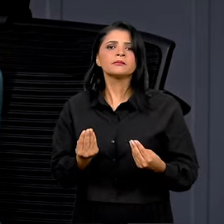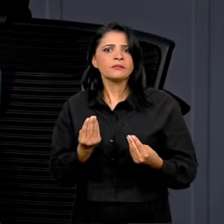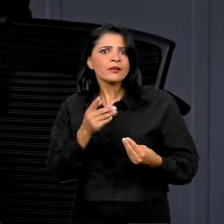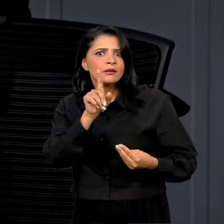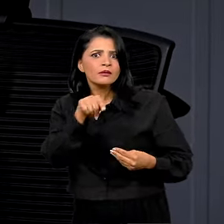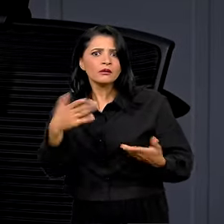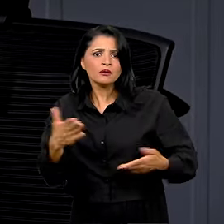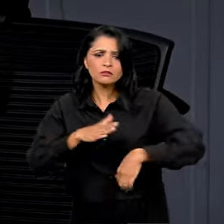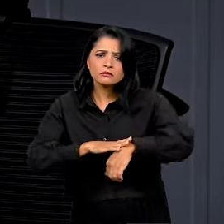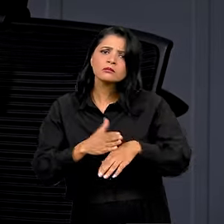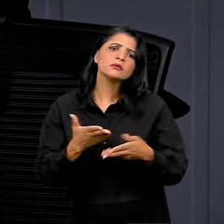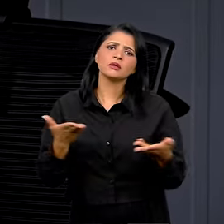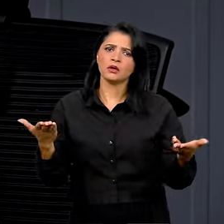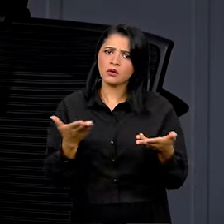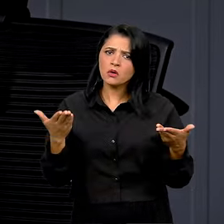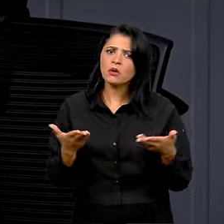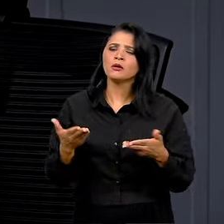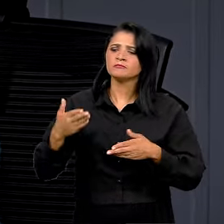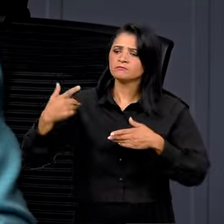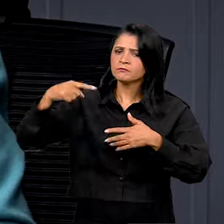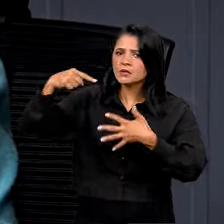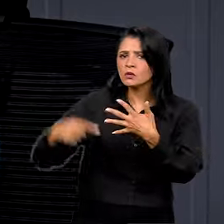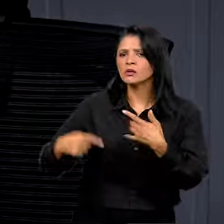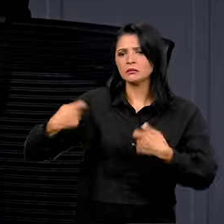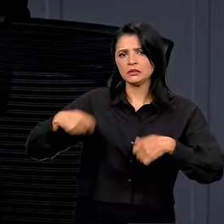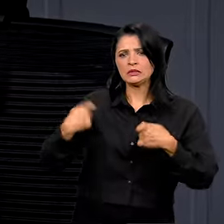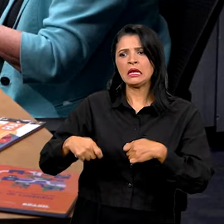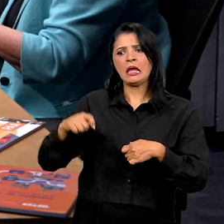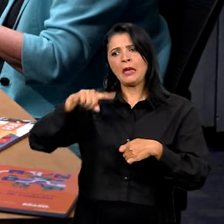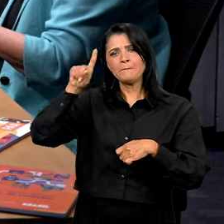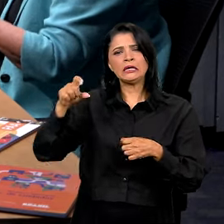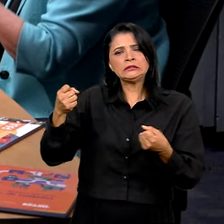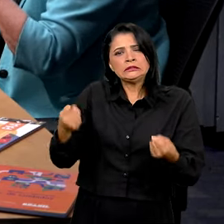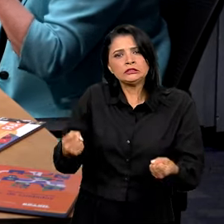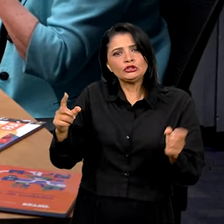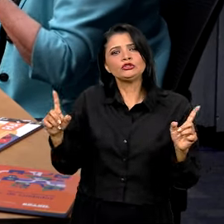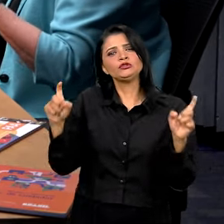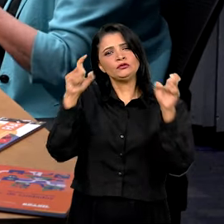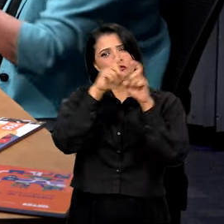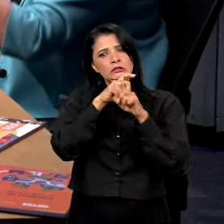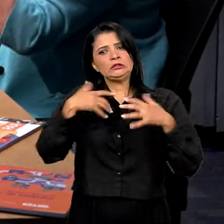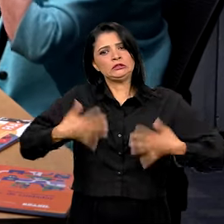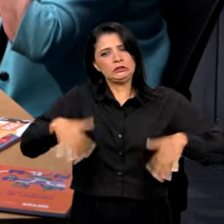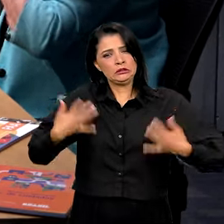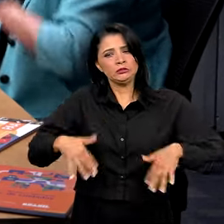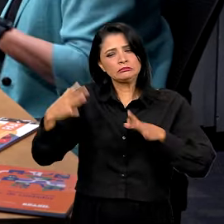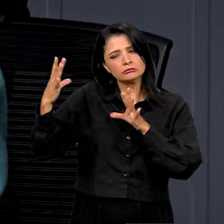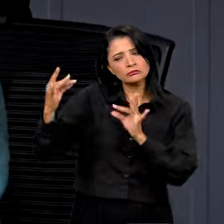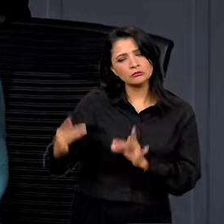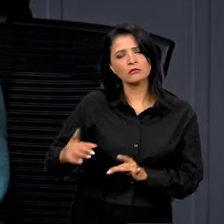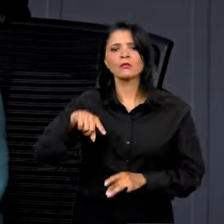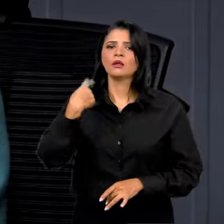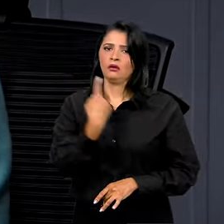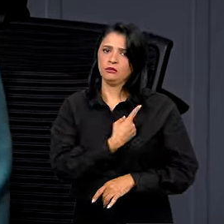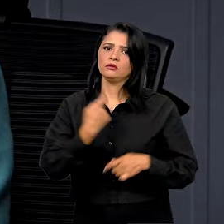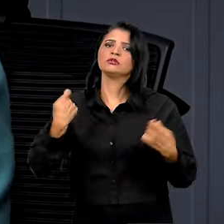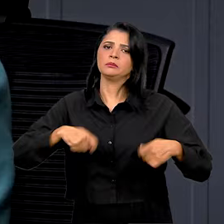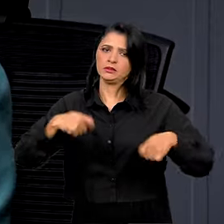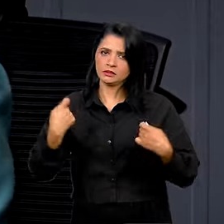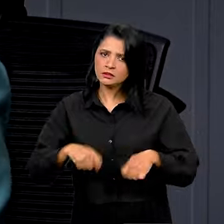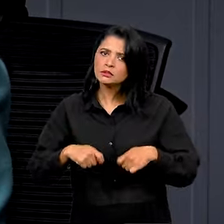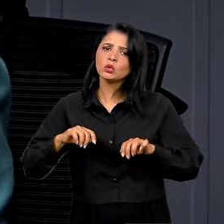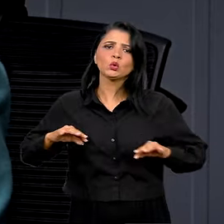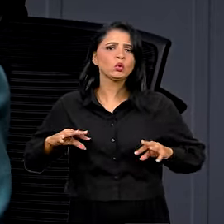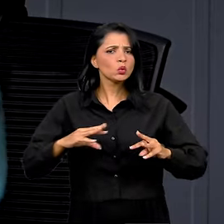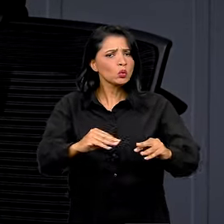isso e Então nesse momento as necessidades de cuidado são mais complexas mas todos nós precisamos desse cuidado